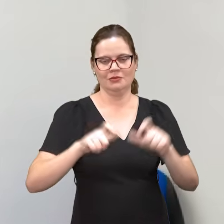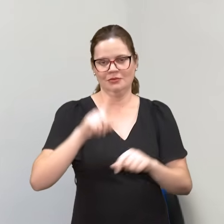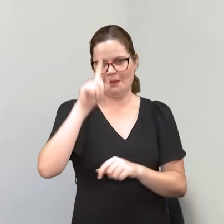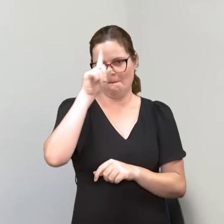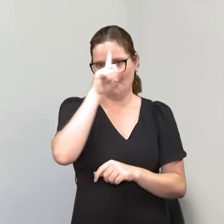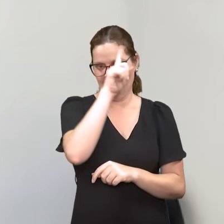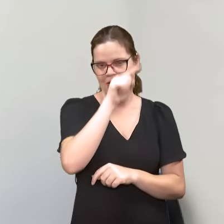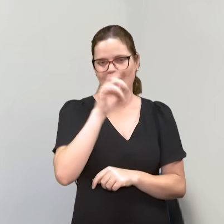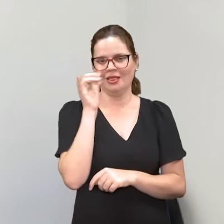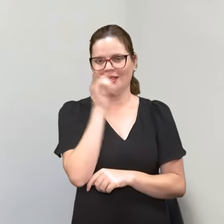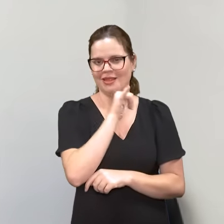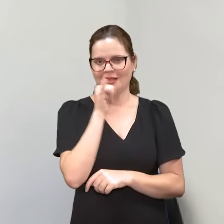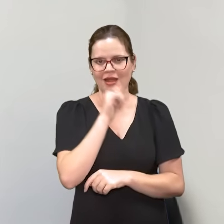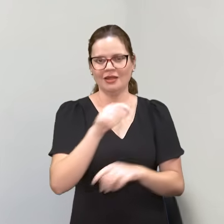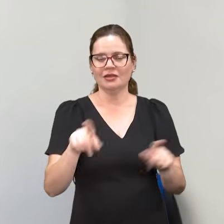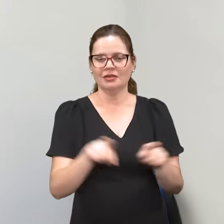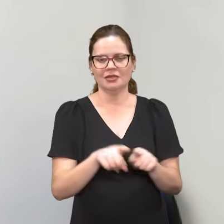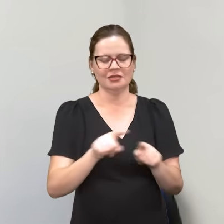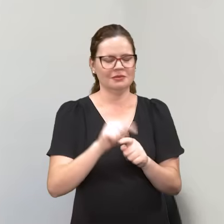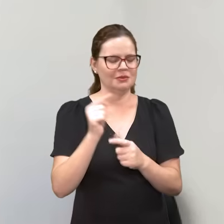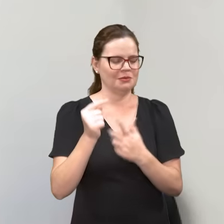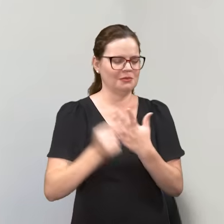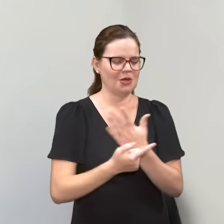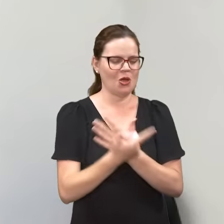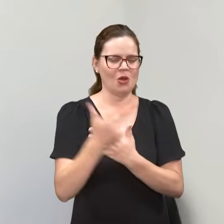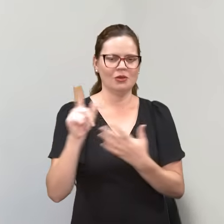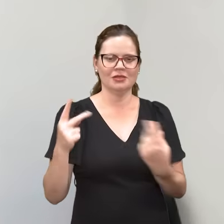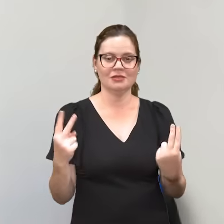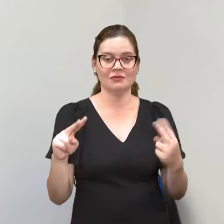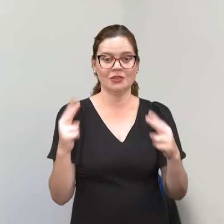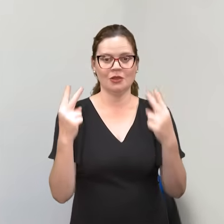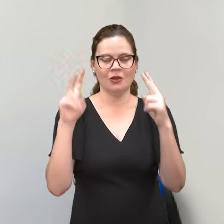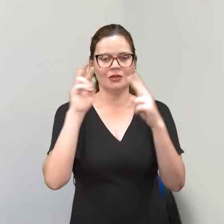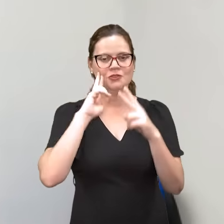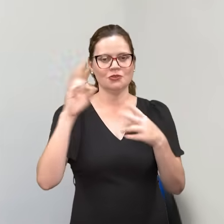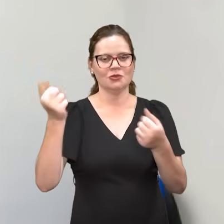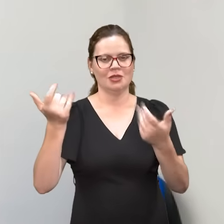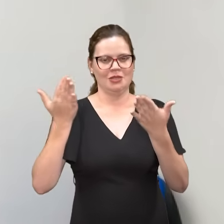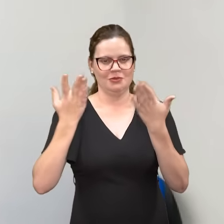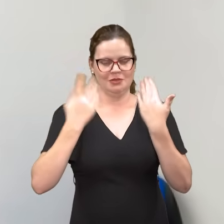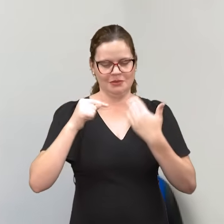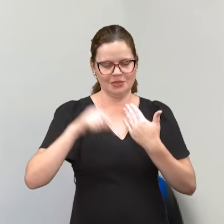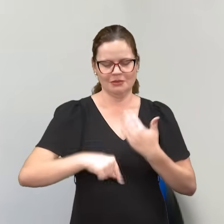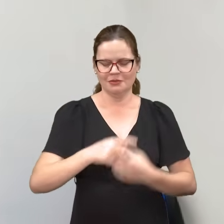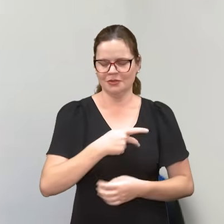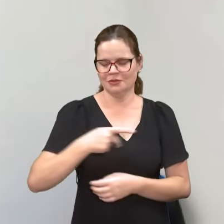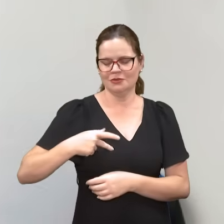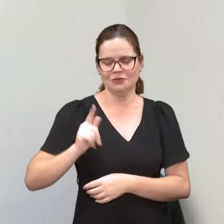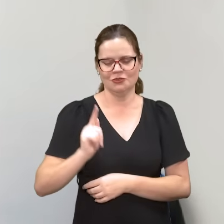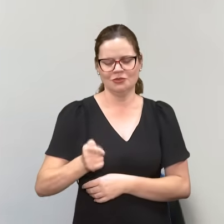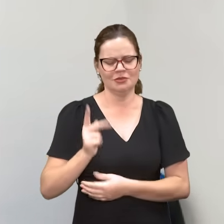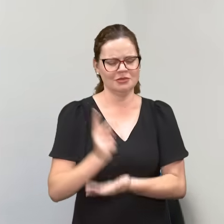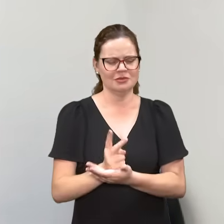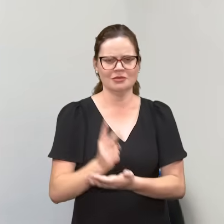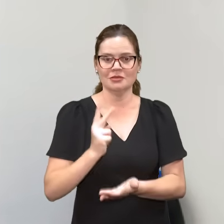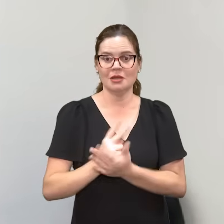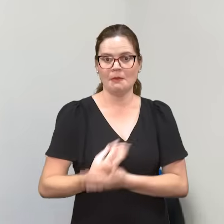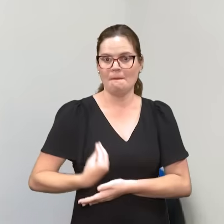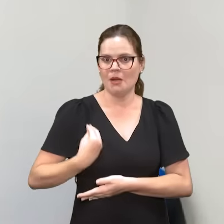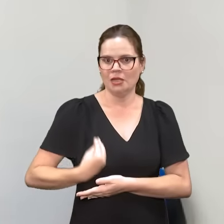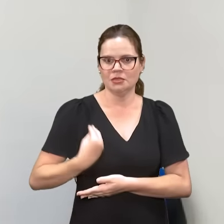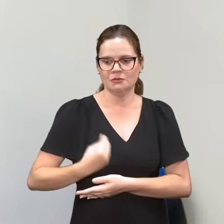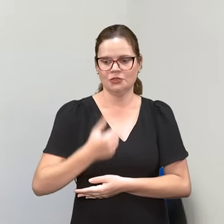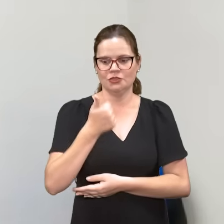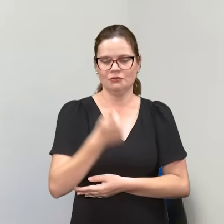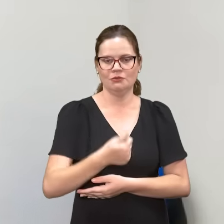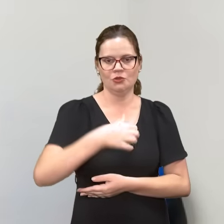na Itália, e tantas outras vitórias que o Senhor nos tem dado aqui. O pastor Gedeuti sempre participante,